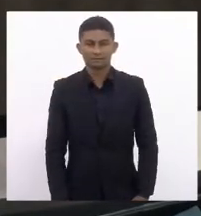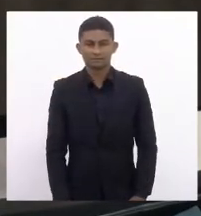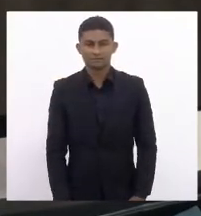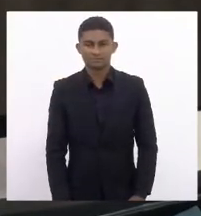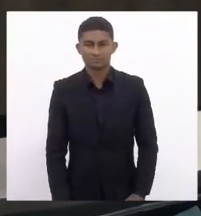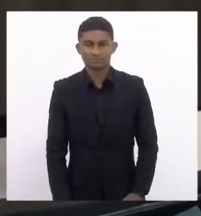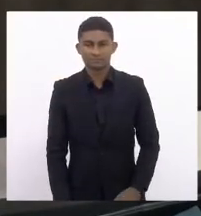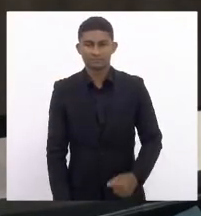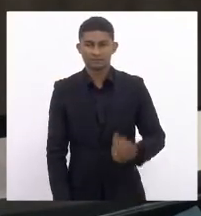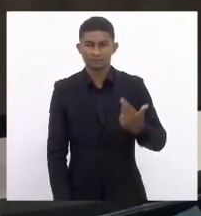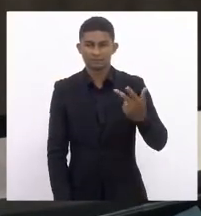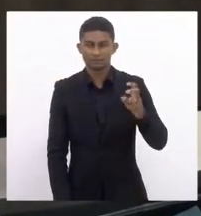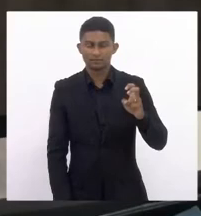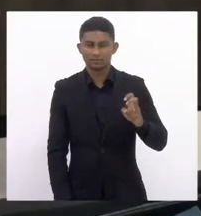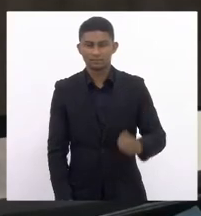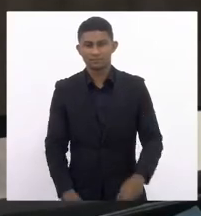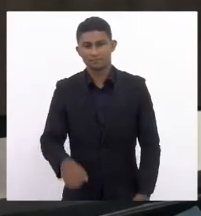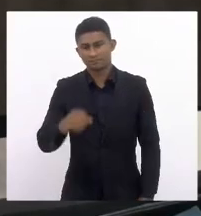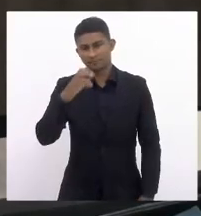Val do Ceasa.